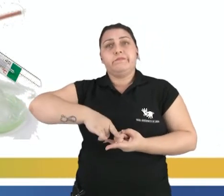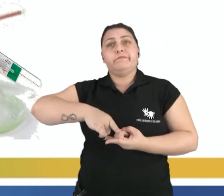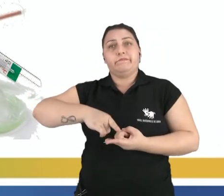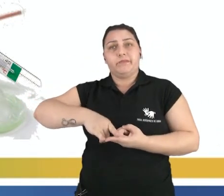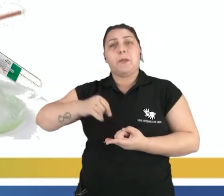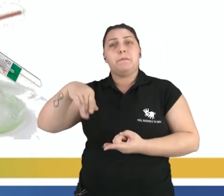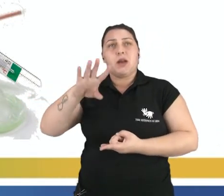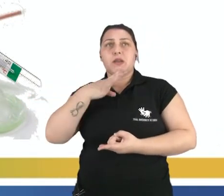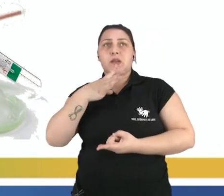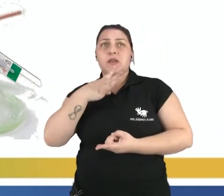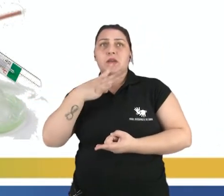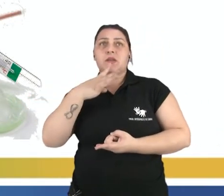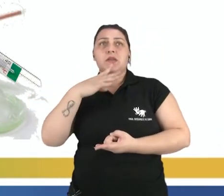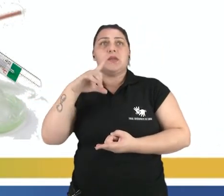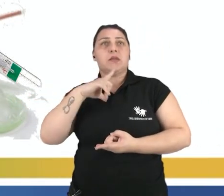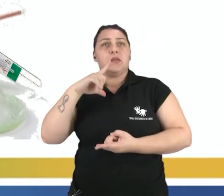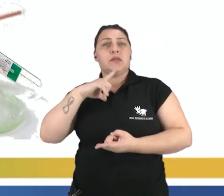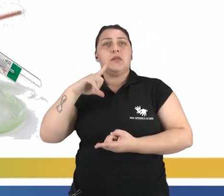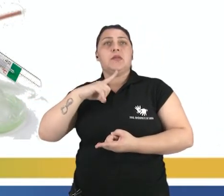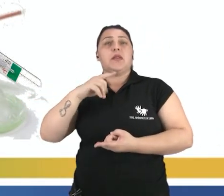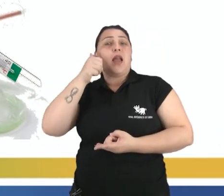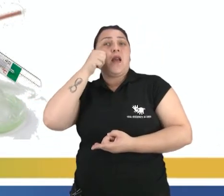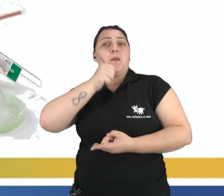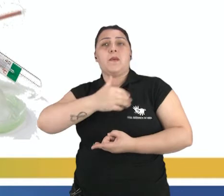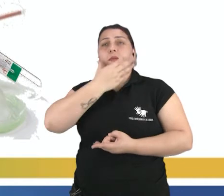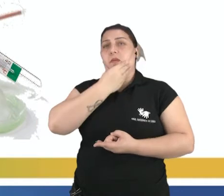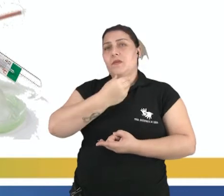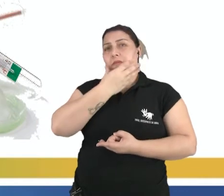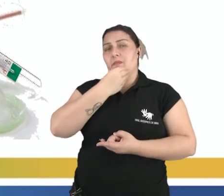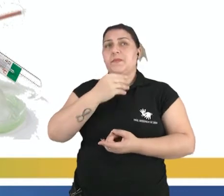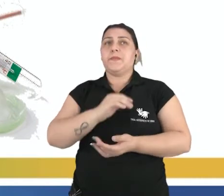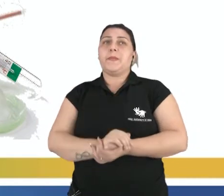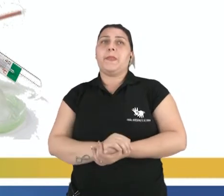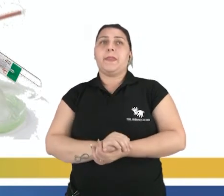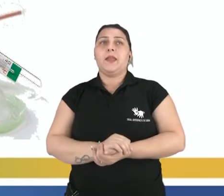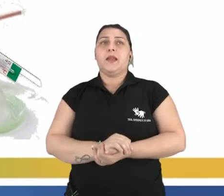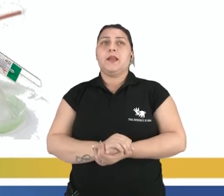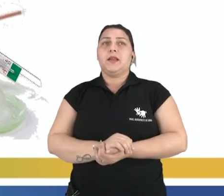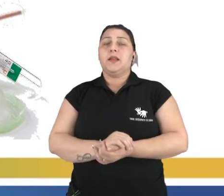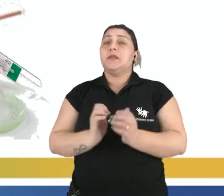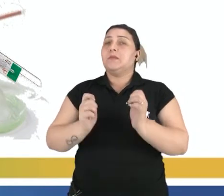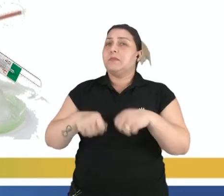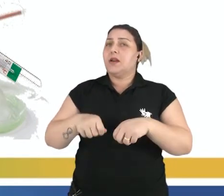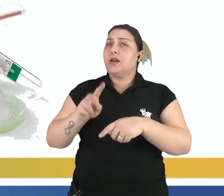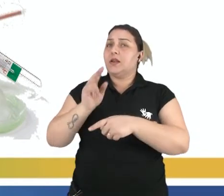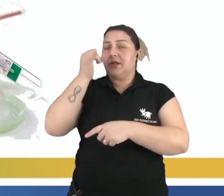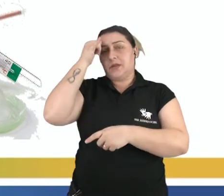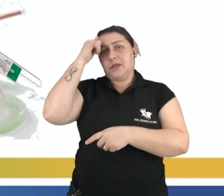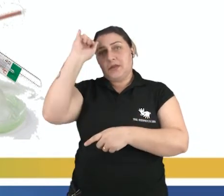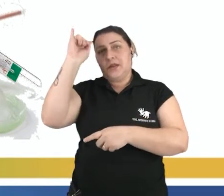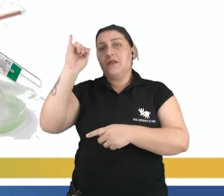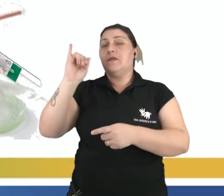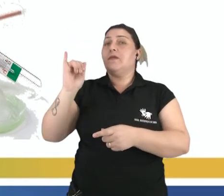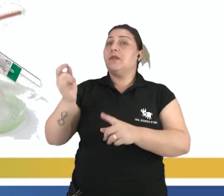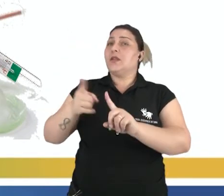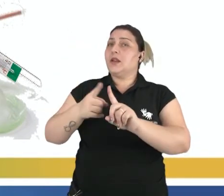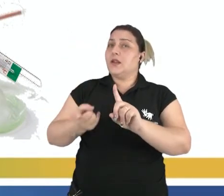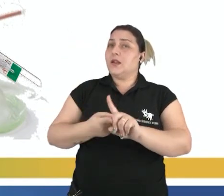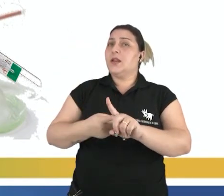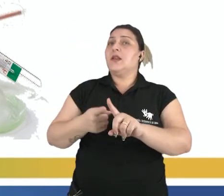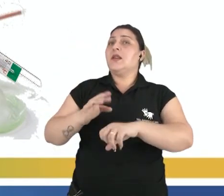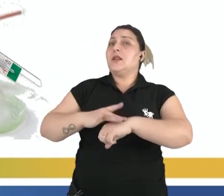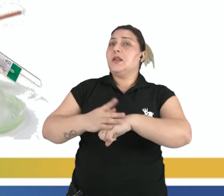uma das mais conhecidas, e tem tanto a masculina quanto a feminina. Esse método ele é capaz de prevenir a gravidez e as doenças